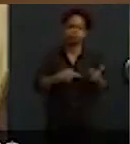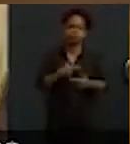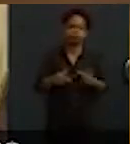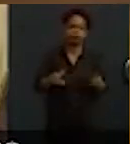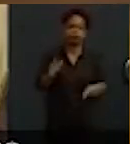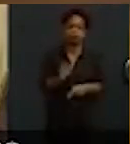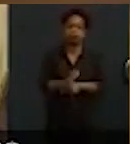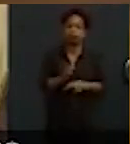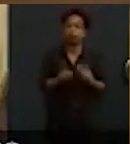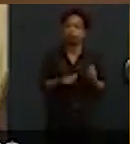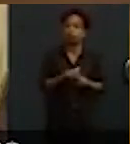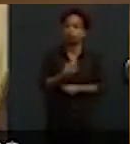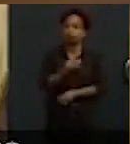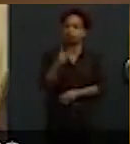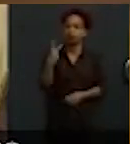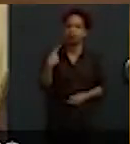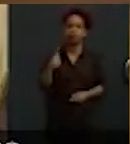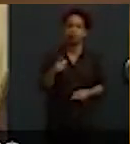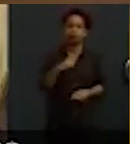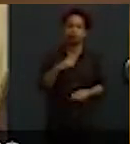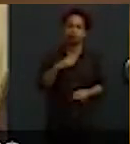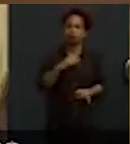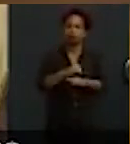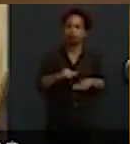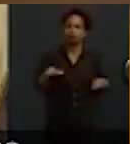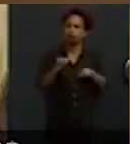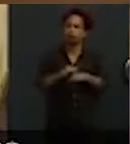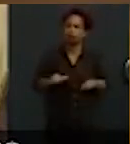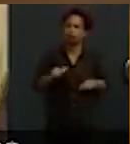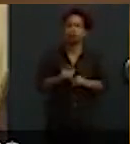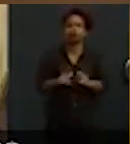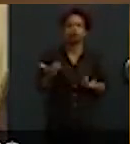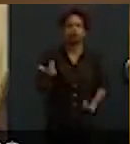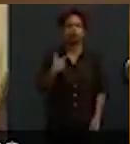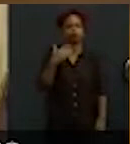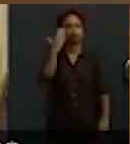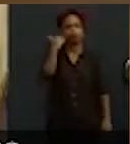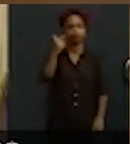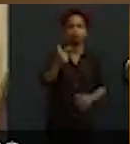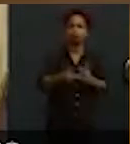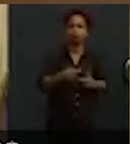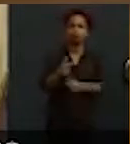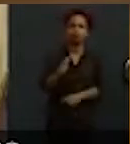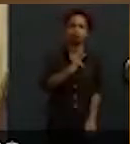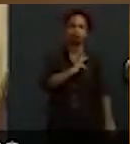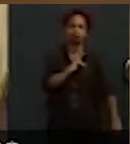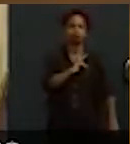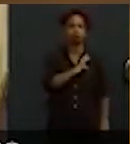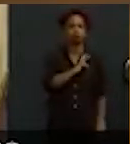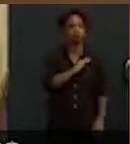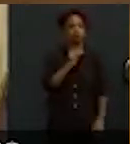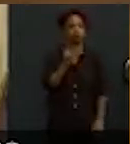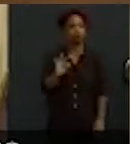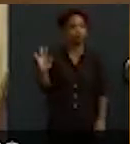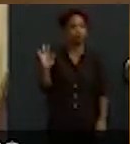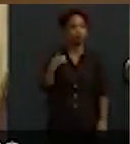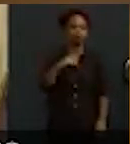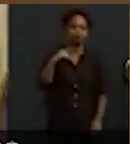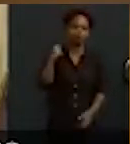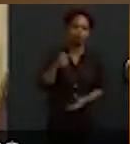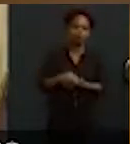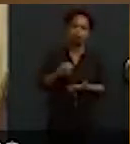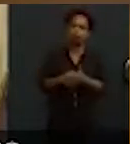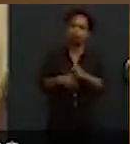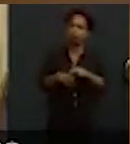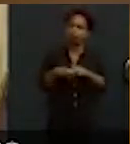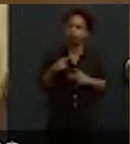da integração do estreitamento de informações para o sucesso do trabalho da Polícia Federal. Sua luta é o